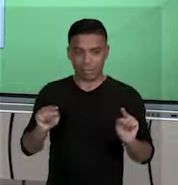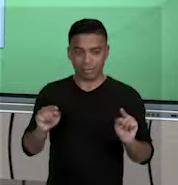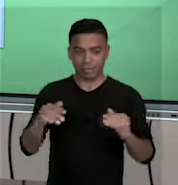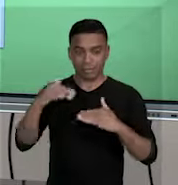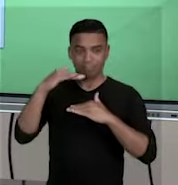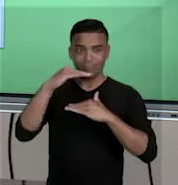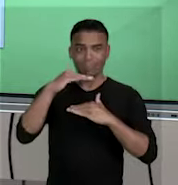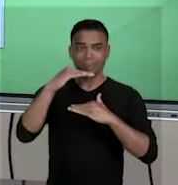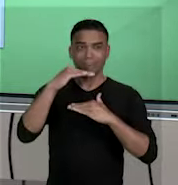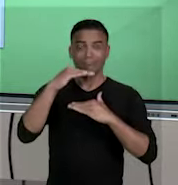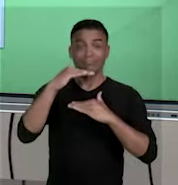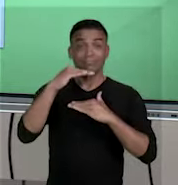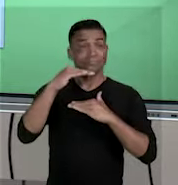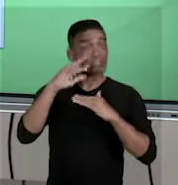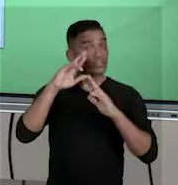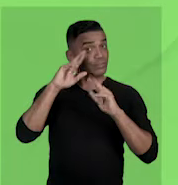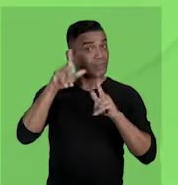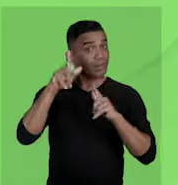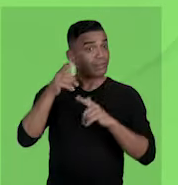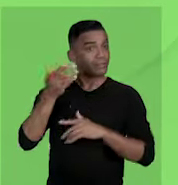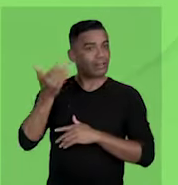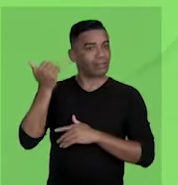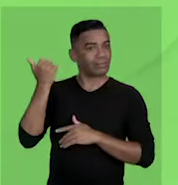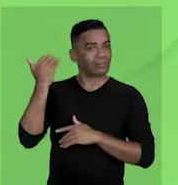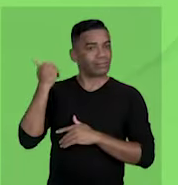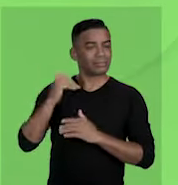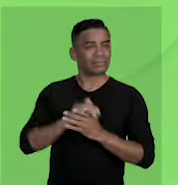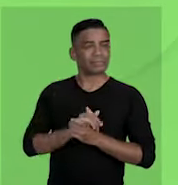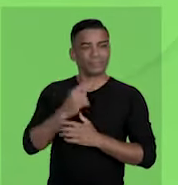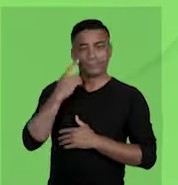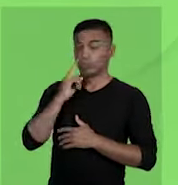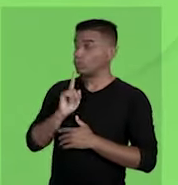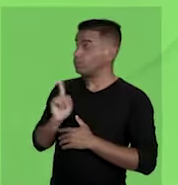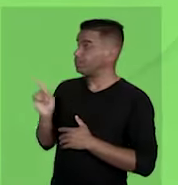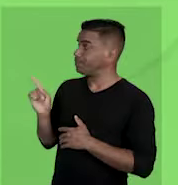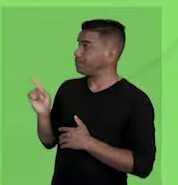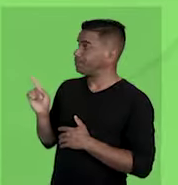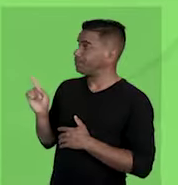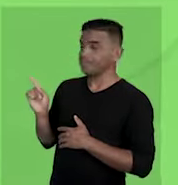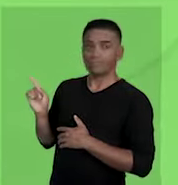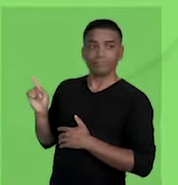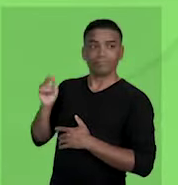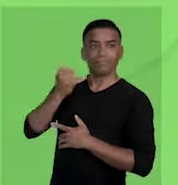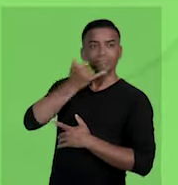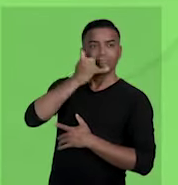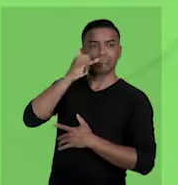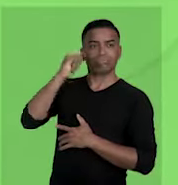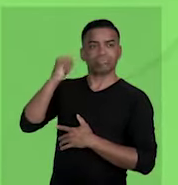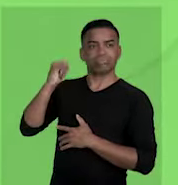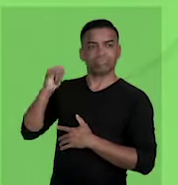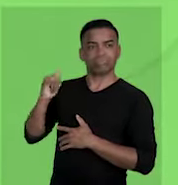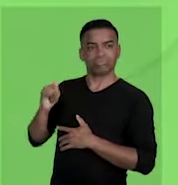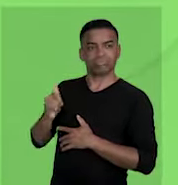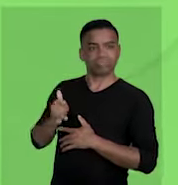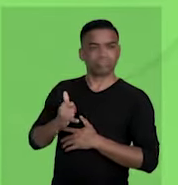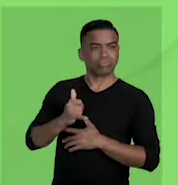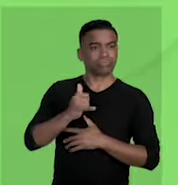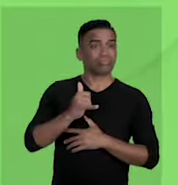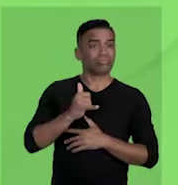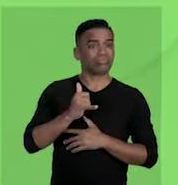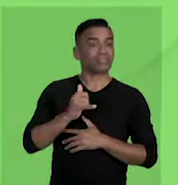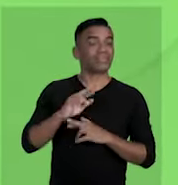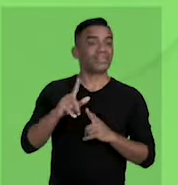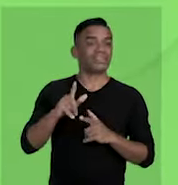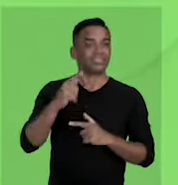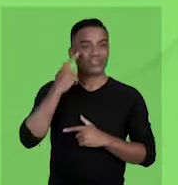daquele anterior. Por quê? Olha só, o caminho que a corrente elétrica vai fazer aqui vai ser diferente. Porque no